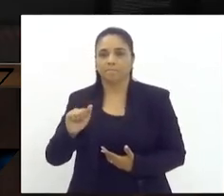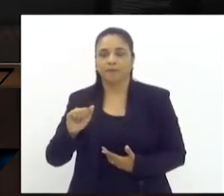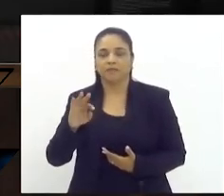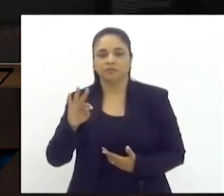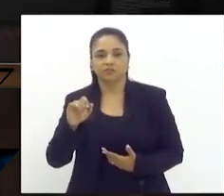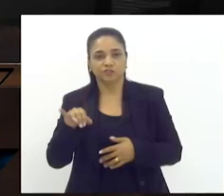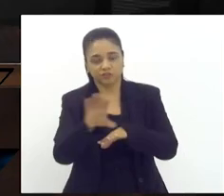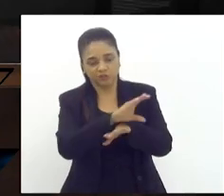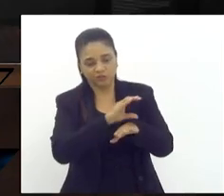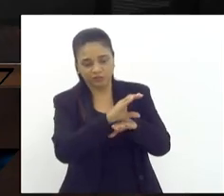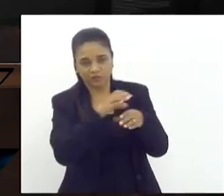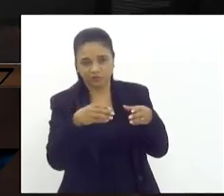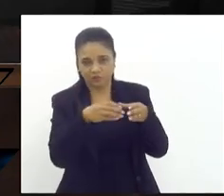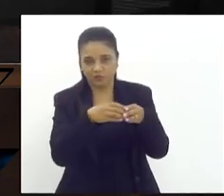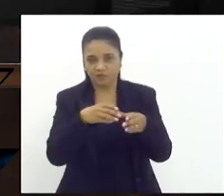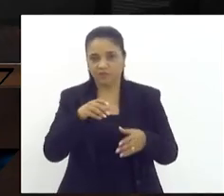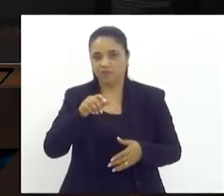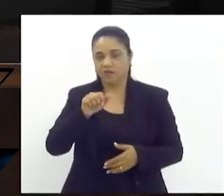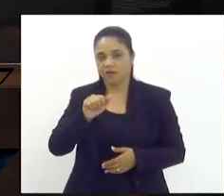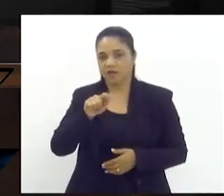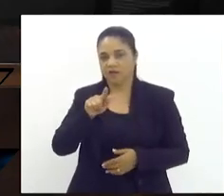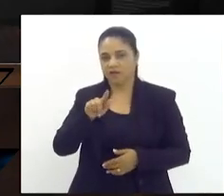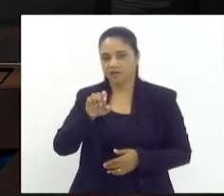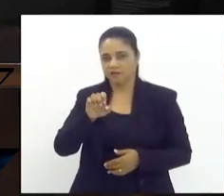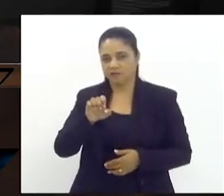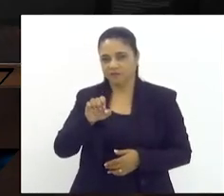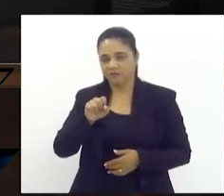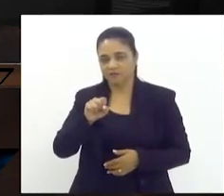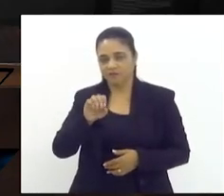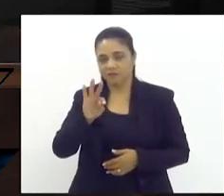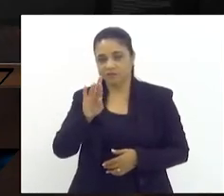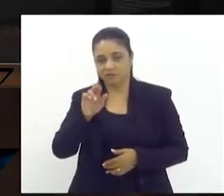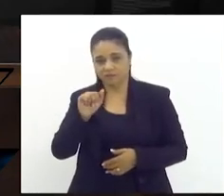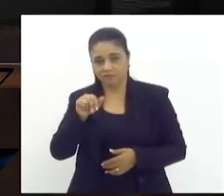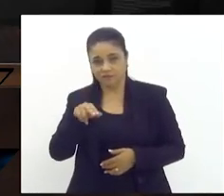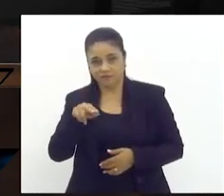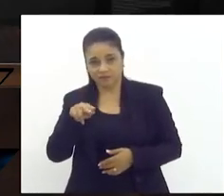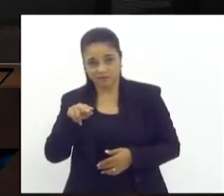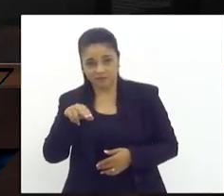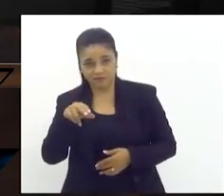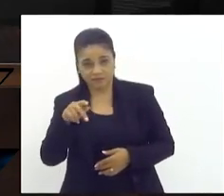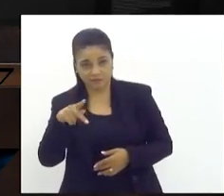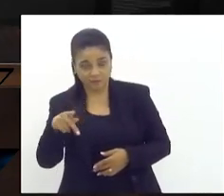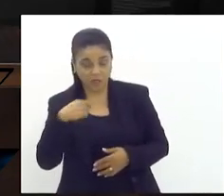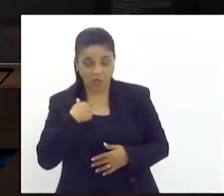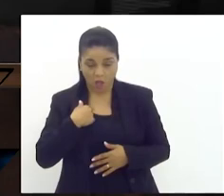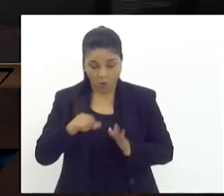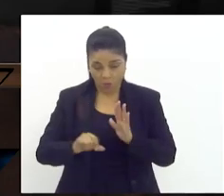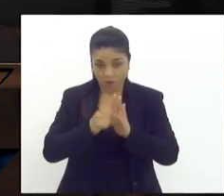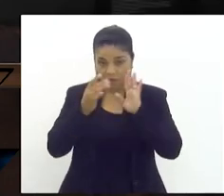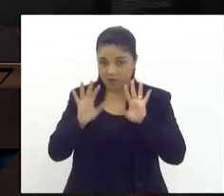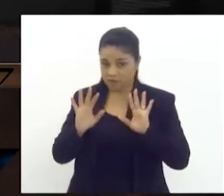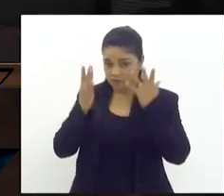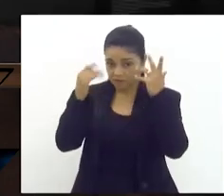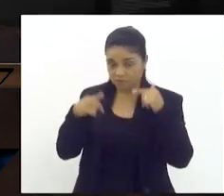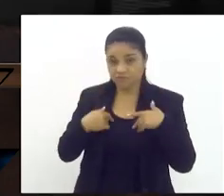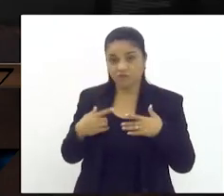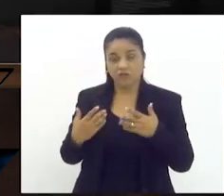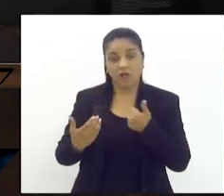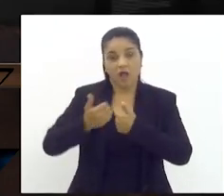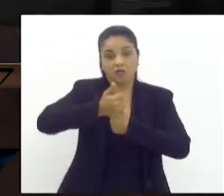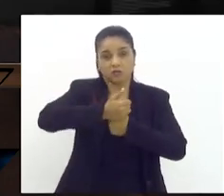reguladora a getransp E por que falsas passa essa saudação porque primeiramente eu desde que eu assumi aqui em 2015